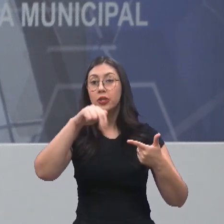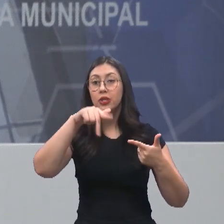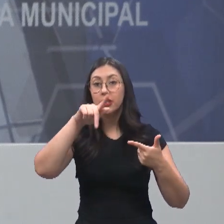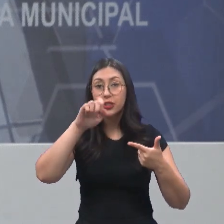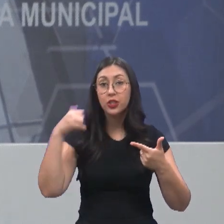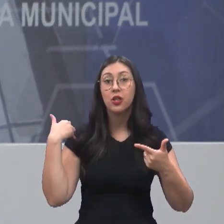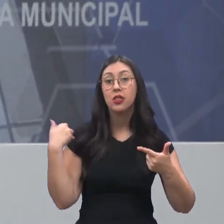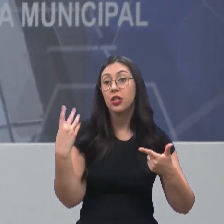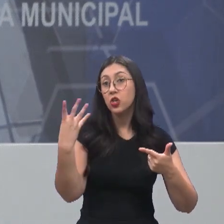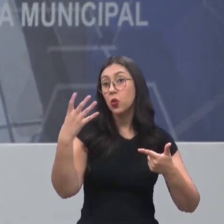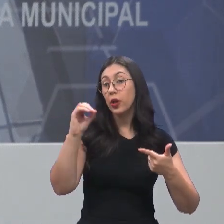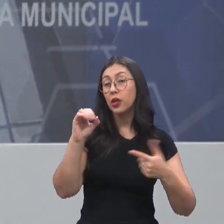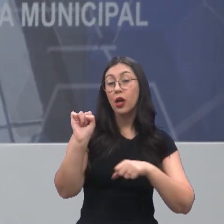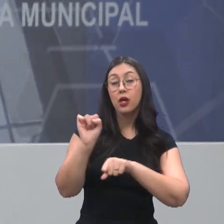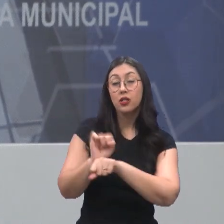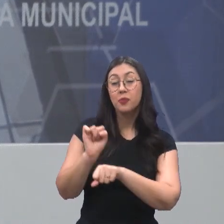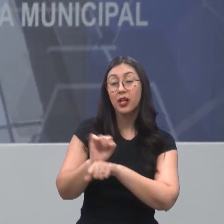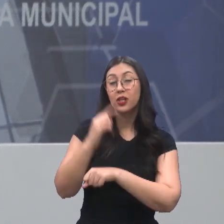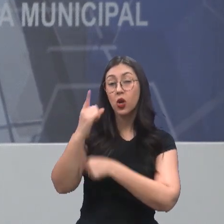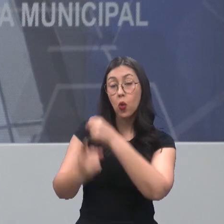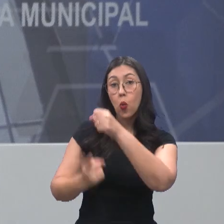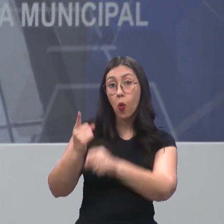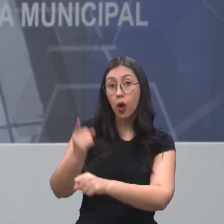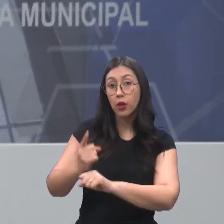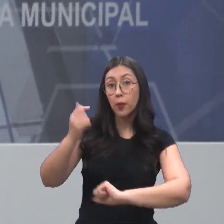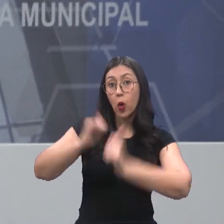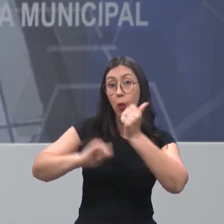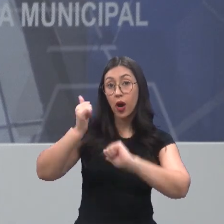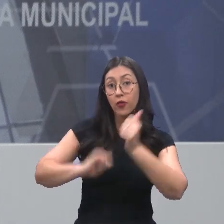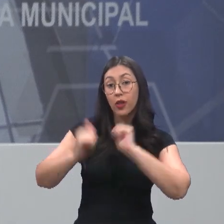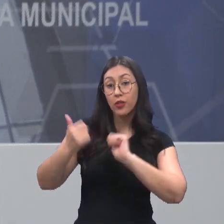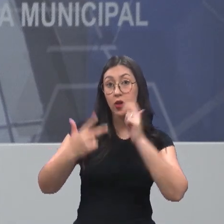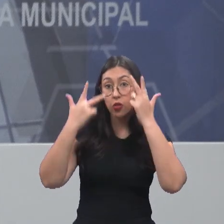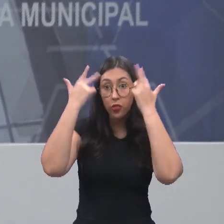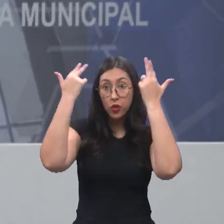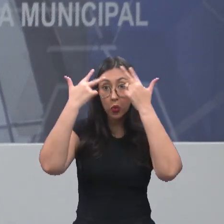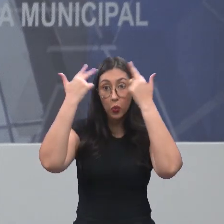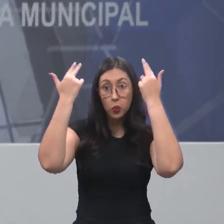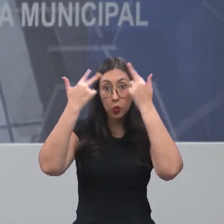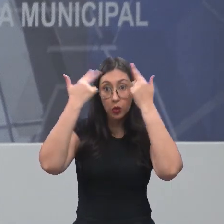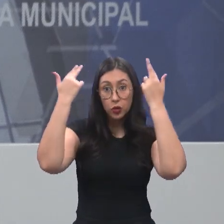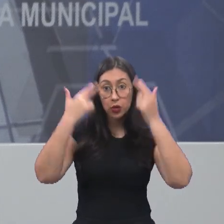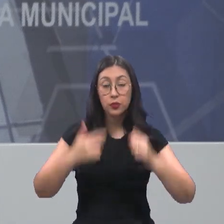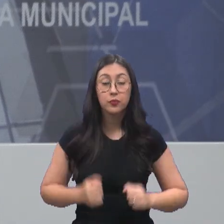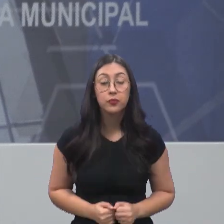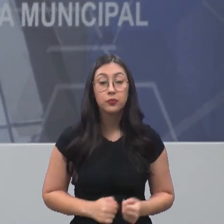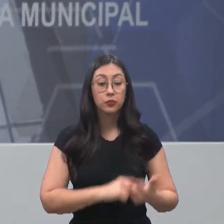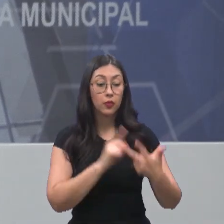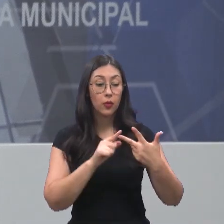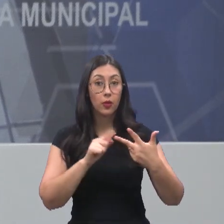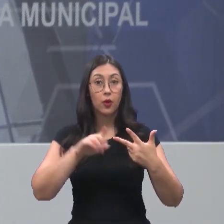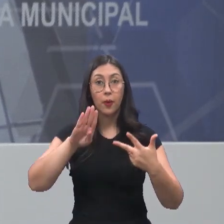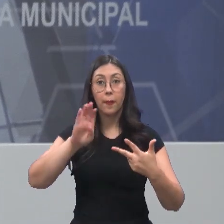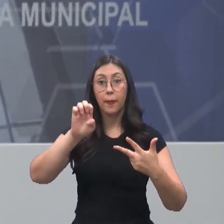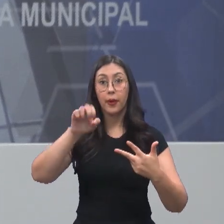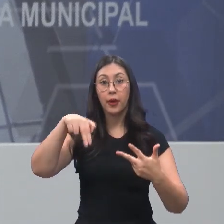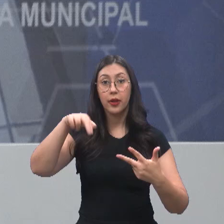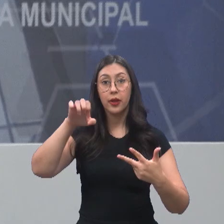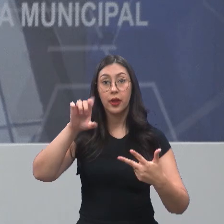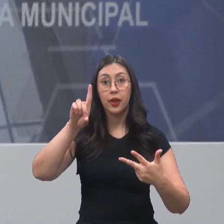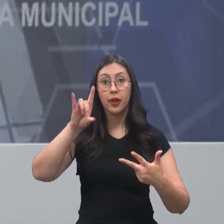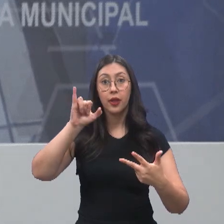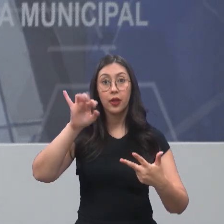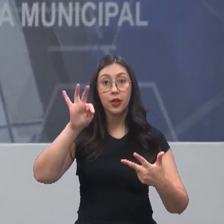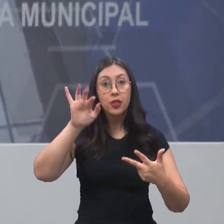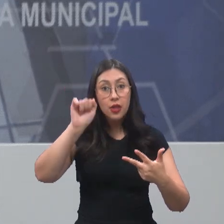uma avaliação cirúrgica neurológica. A dona Benedita Ribeiro quebrou o fêmur.